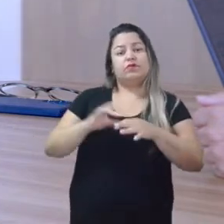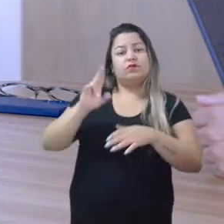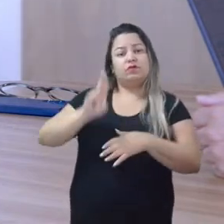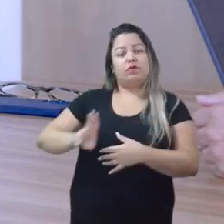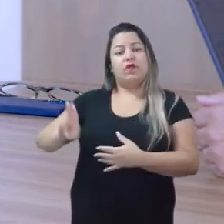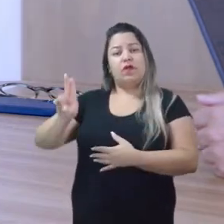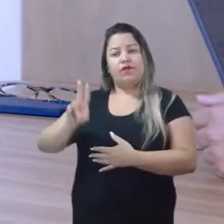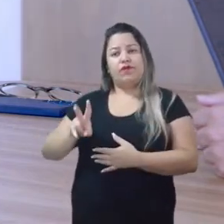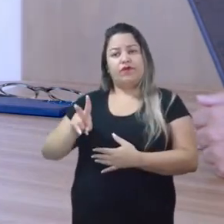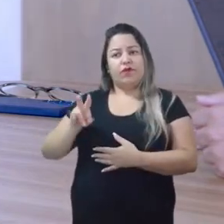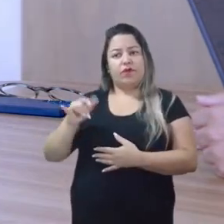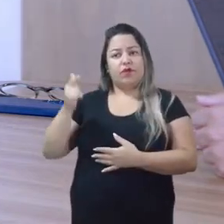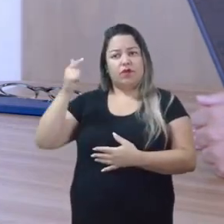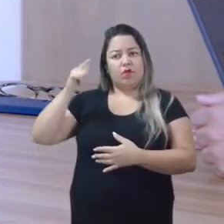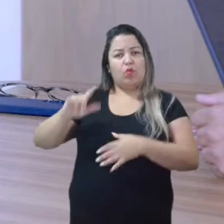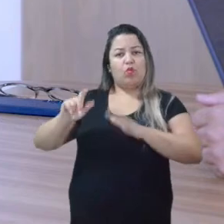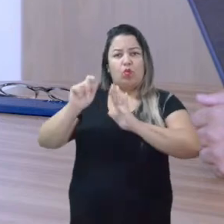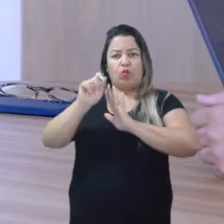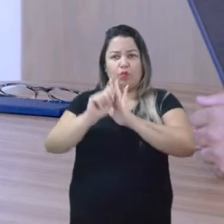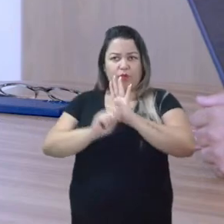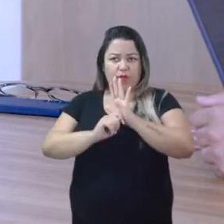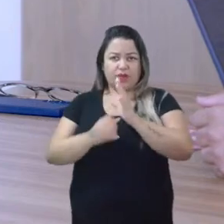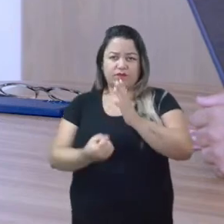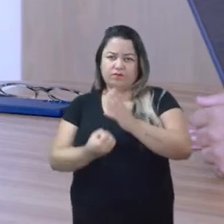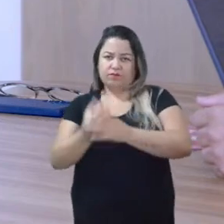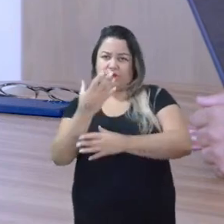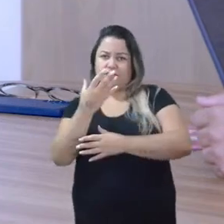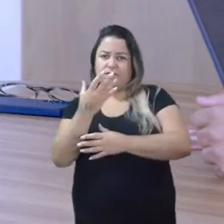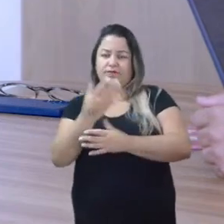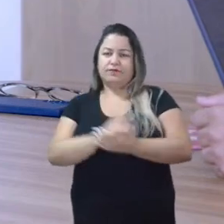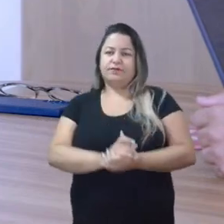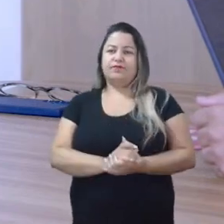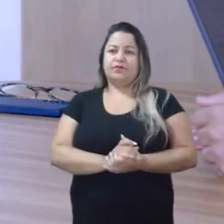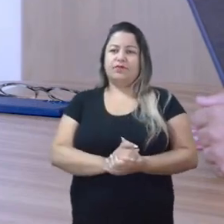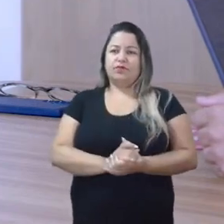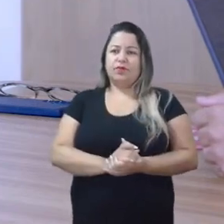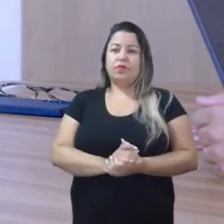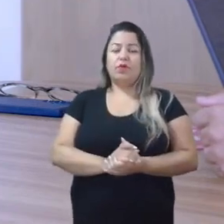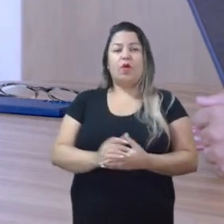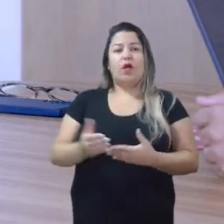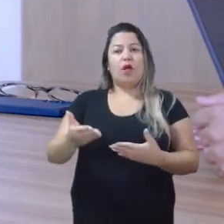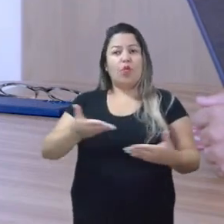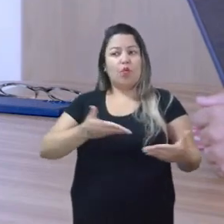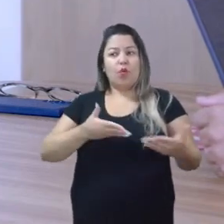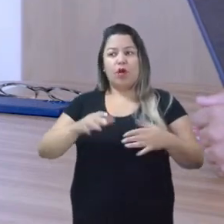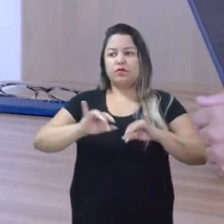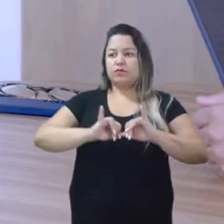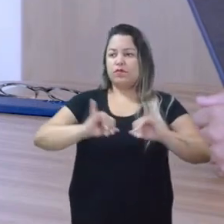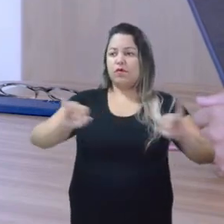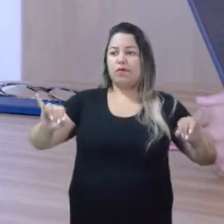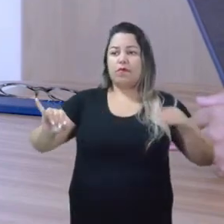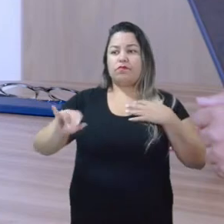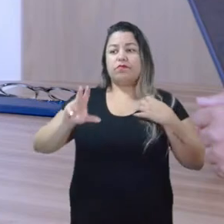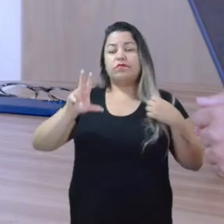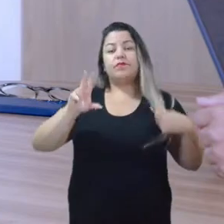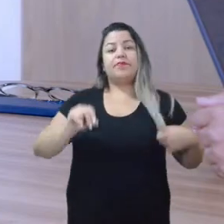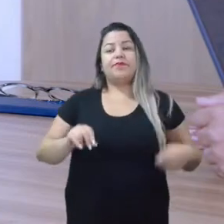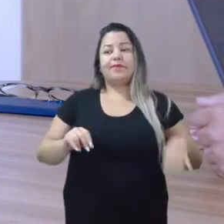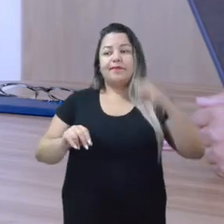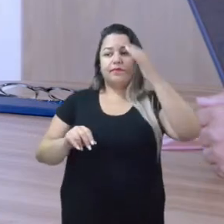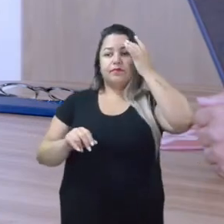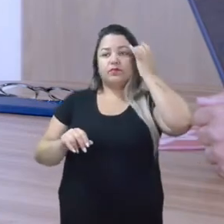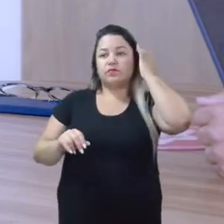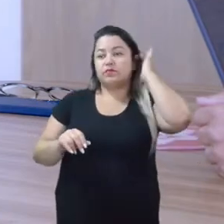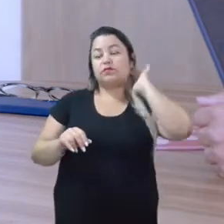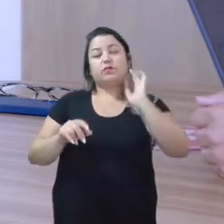que o algoritmo vai criando esse ciclo de circulação de informações que não são necessariamente